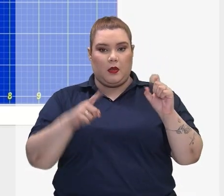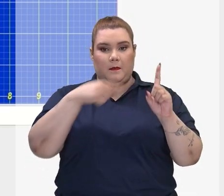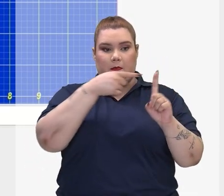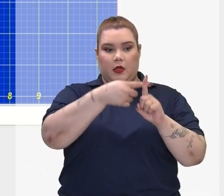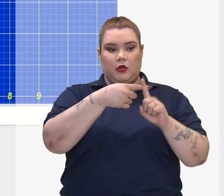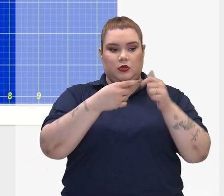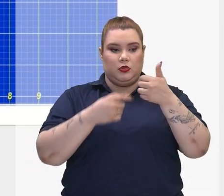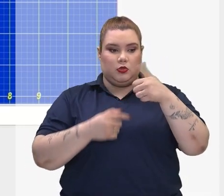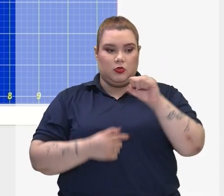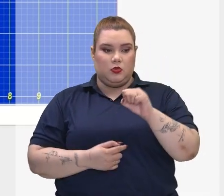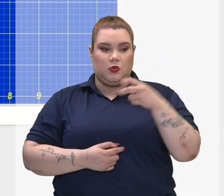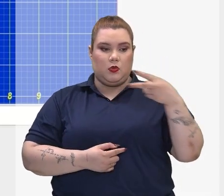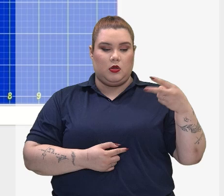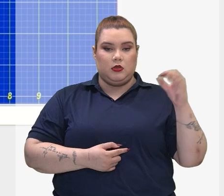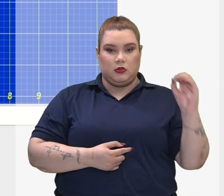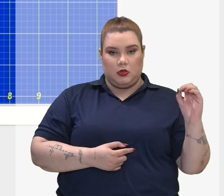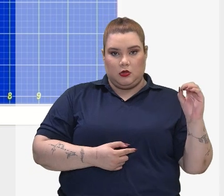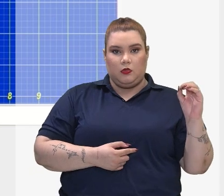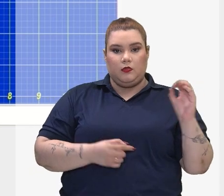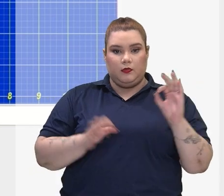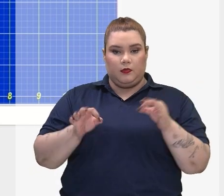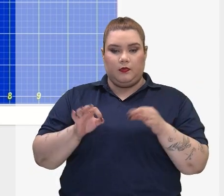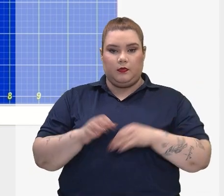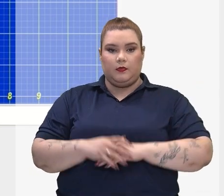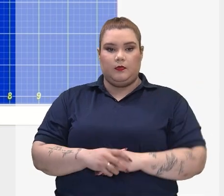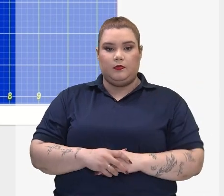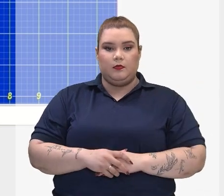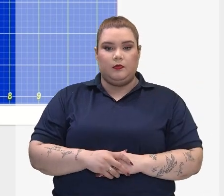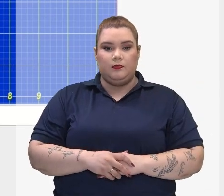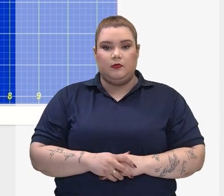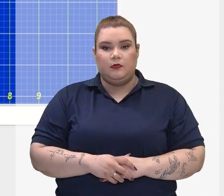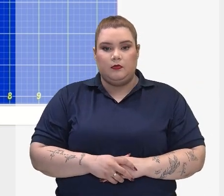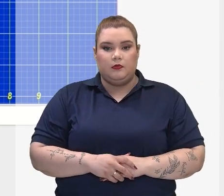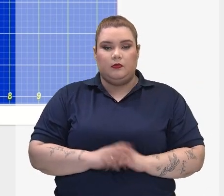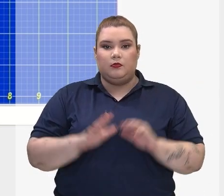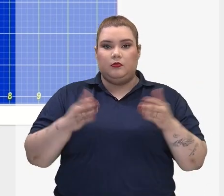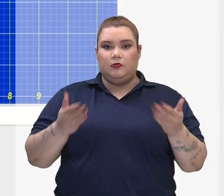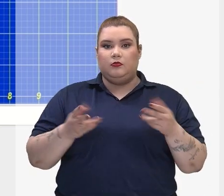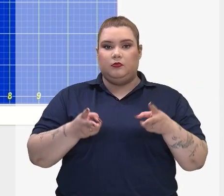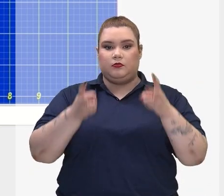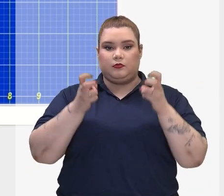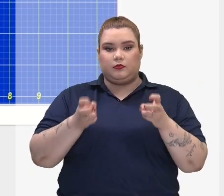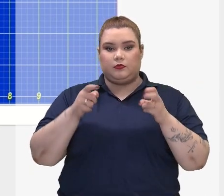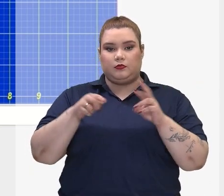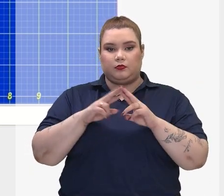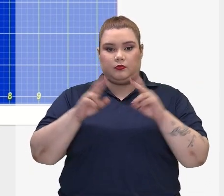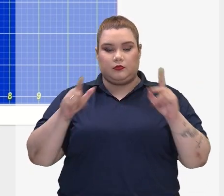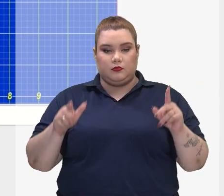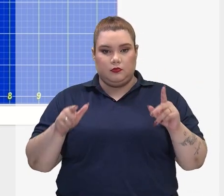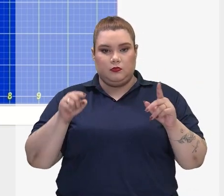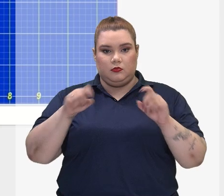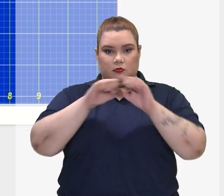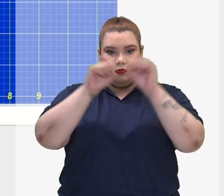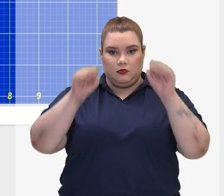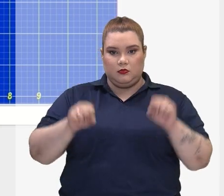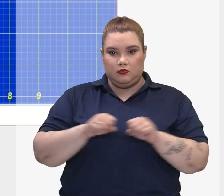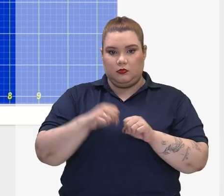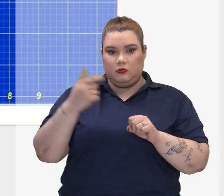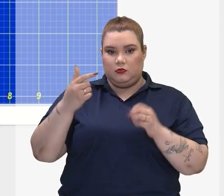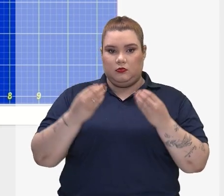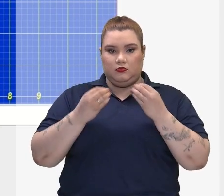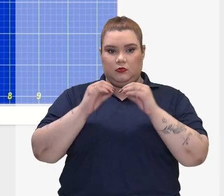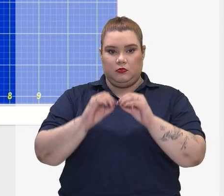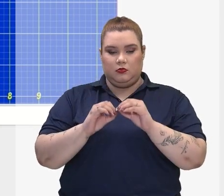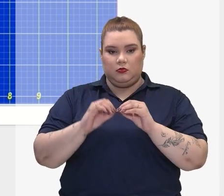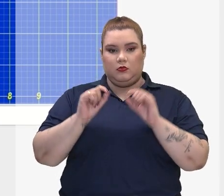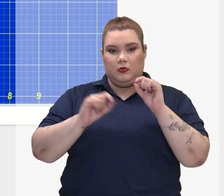18 e igual a zero, certo? Então, a única diferença é que o software aqui ele não coloca igualado a zero, ele coloca o